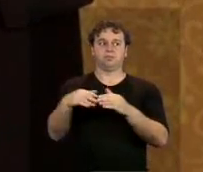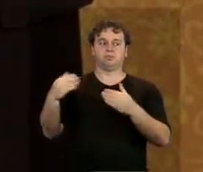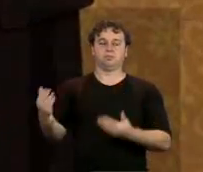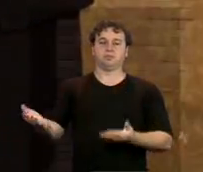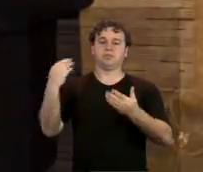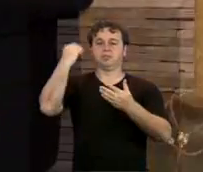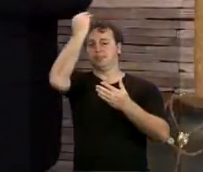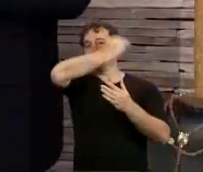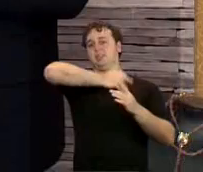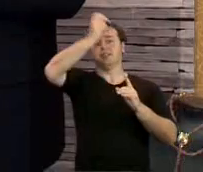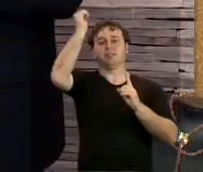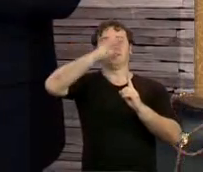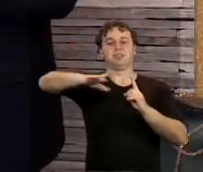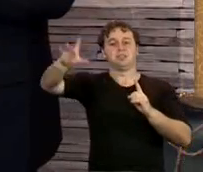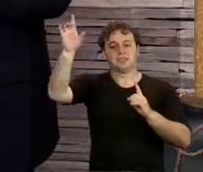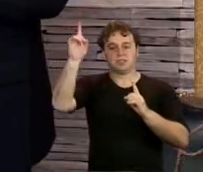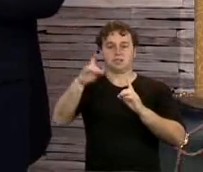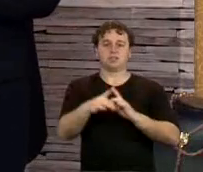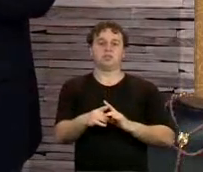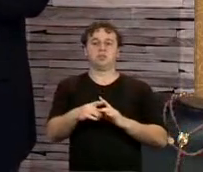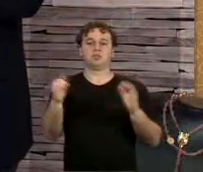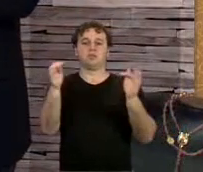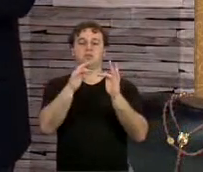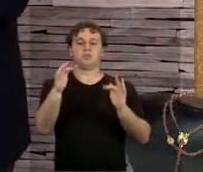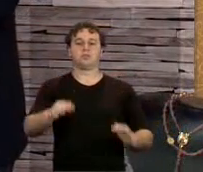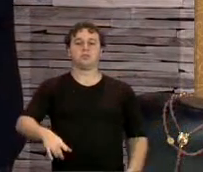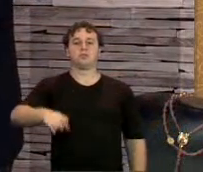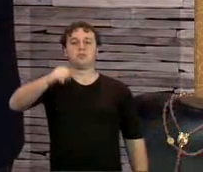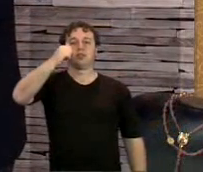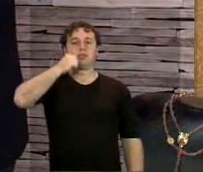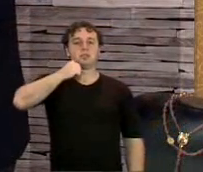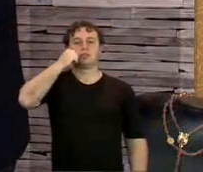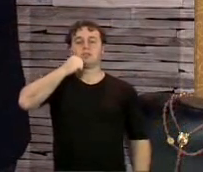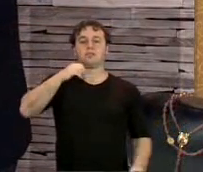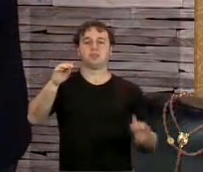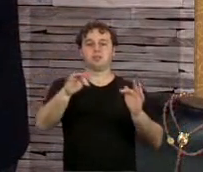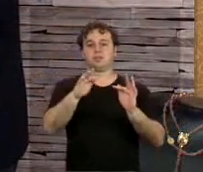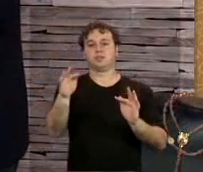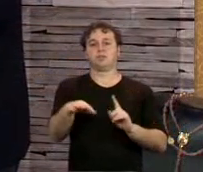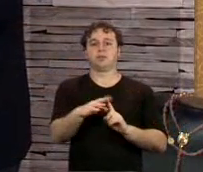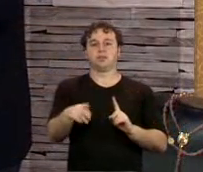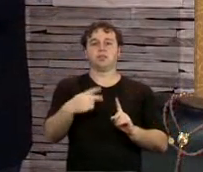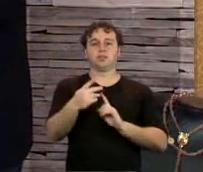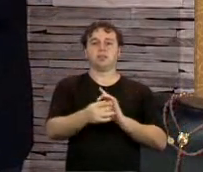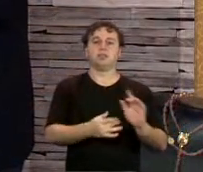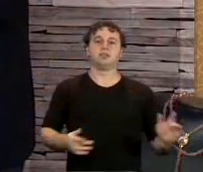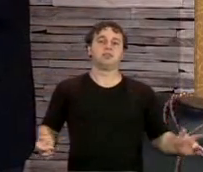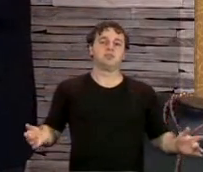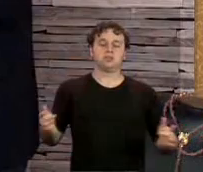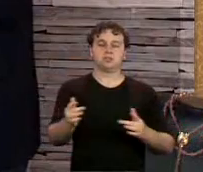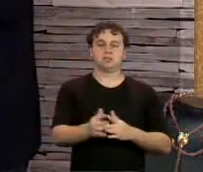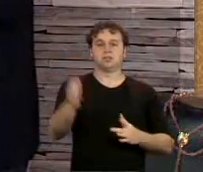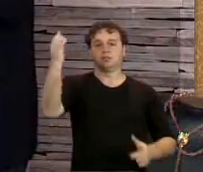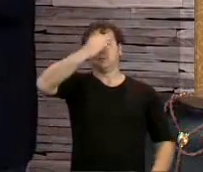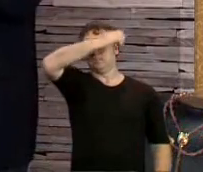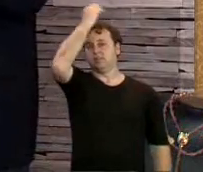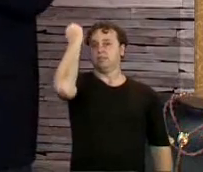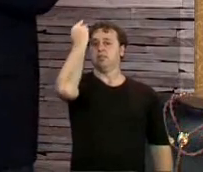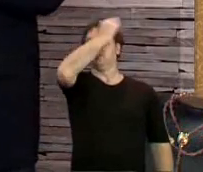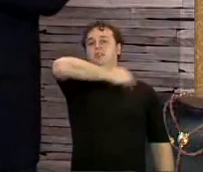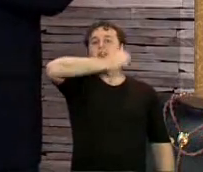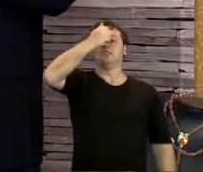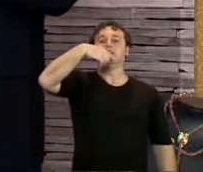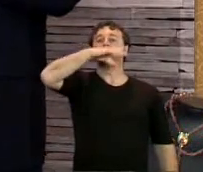Amém. Ave Maria, cheia de graça, o Senhor é convosco. Bendita sois vós entre as mulheres e bendito é o fruto do vosso